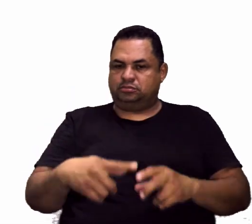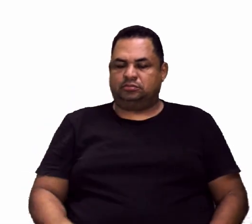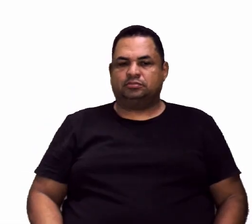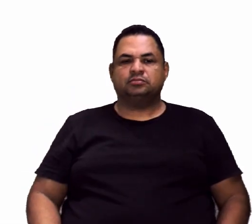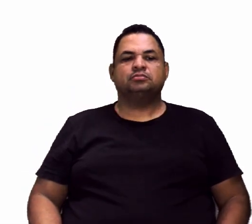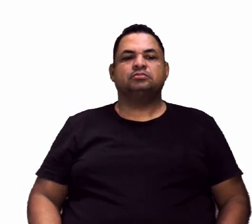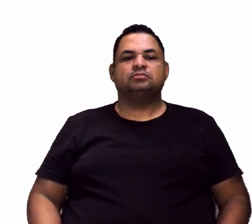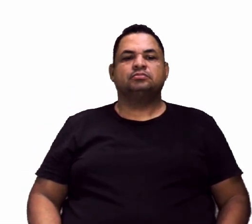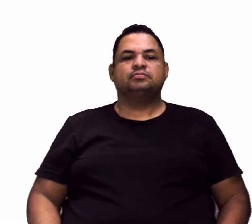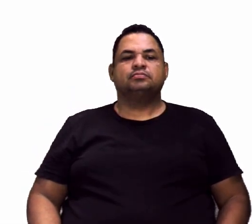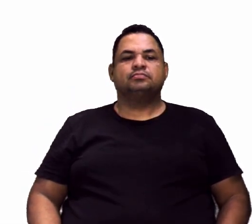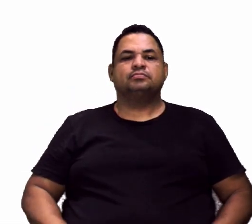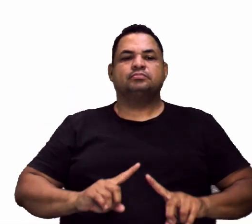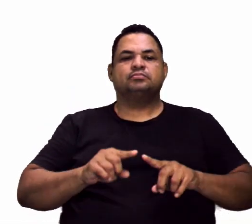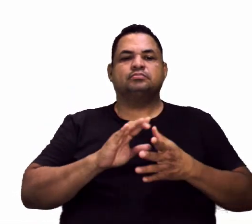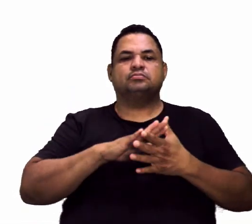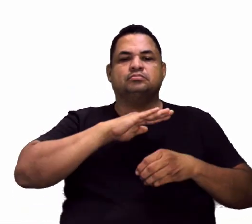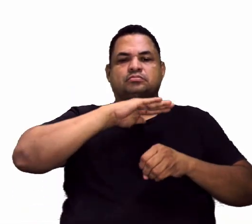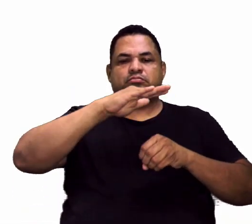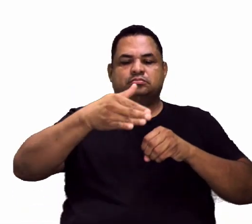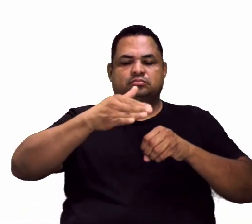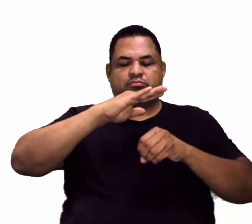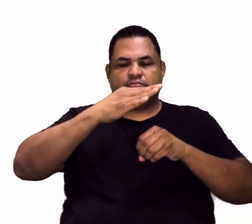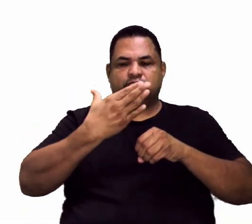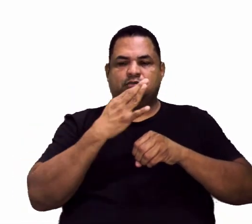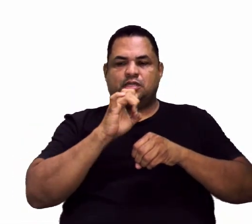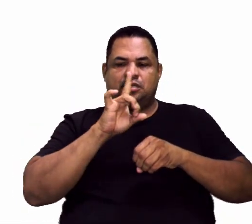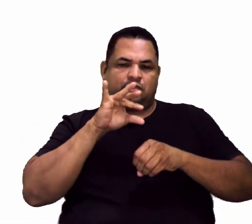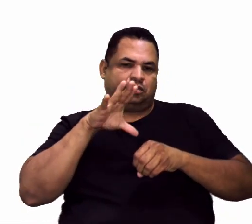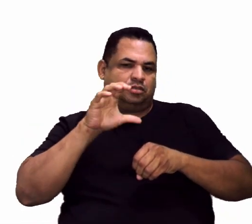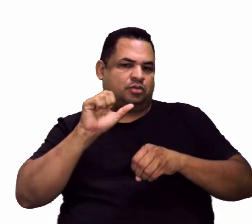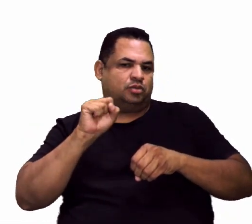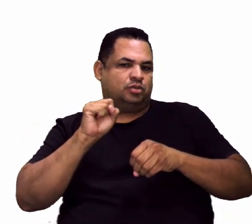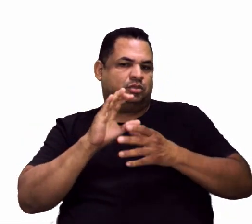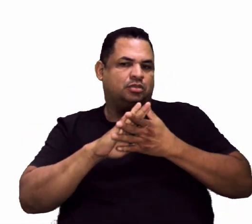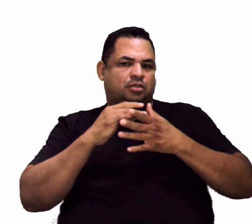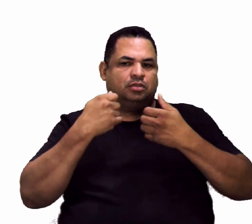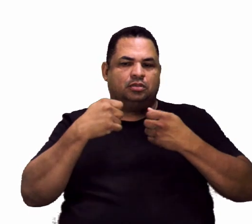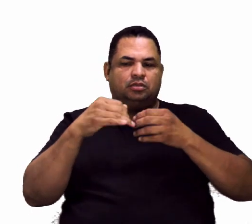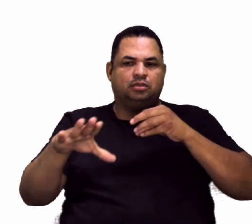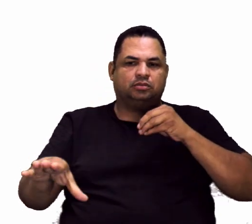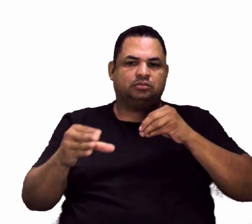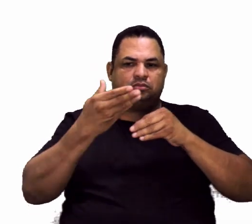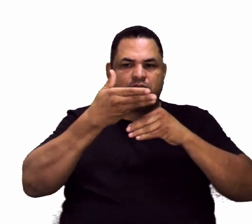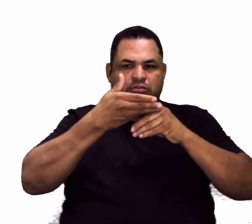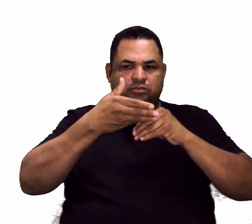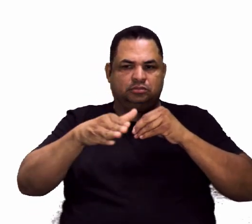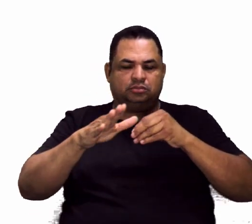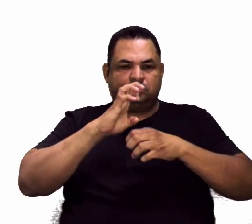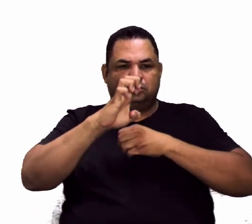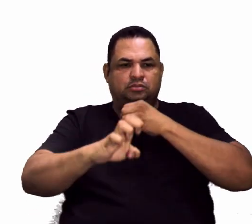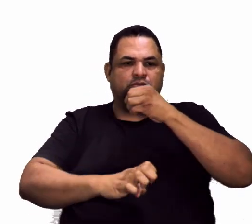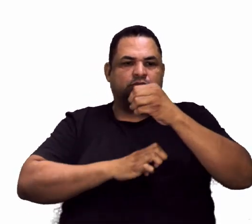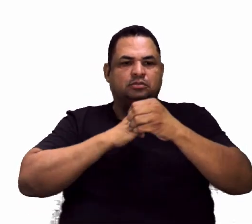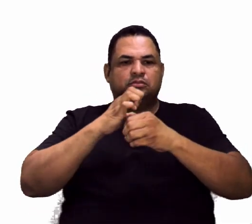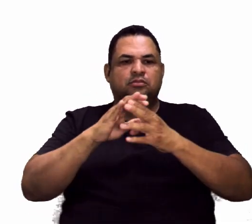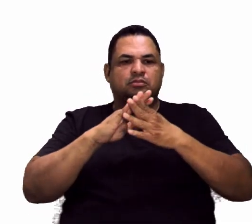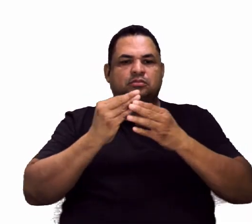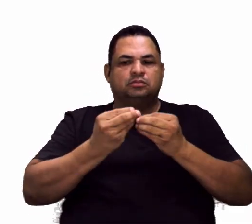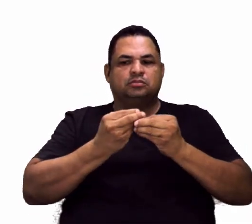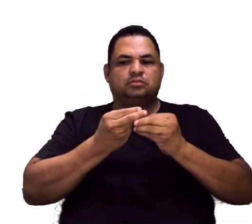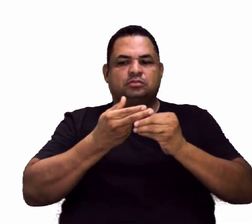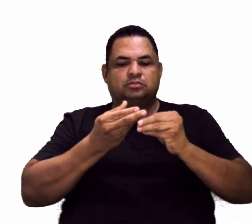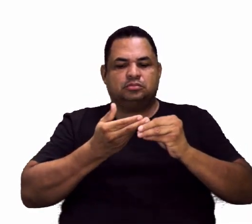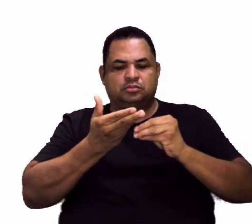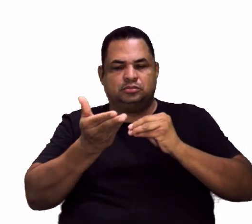para obter a distribuição de um cátion, devemos retirar os elétrons que